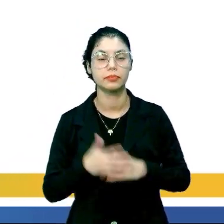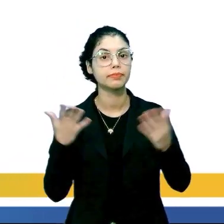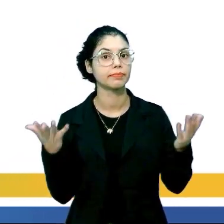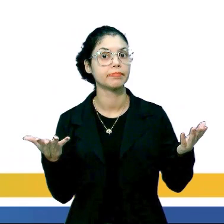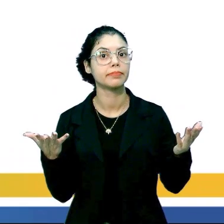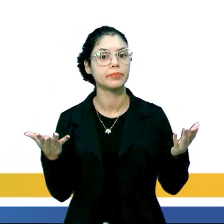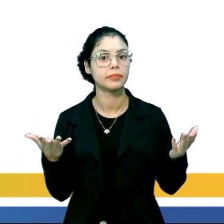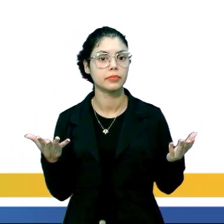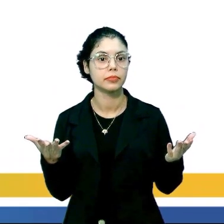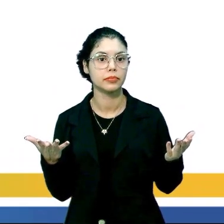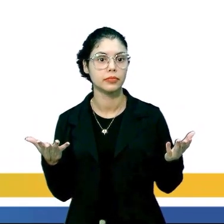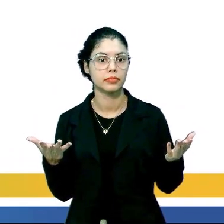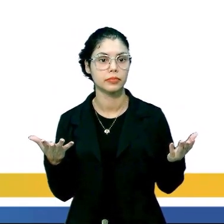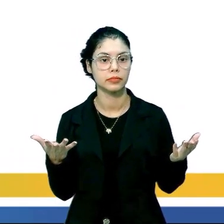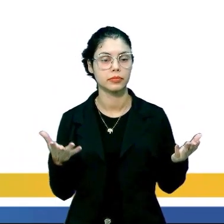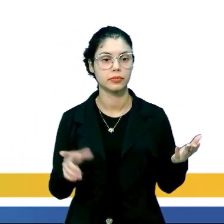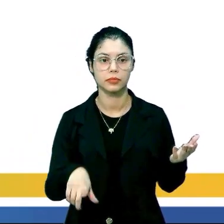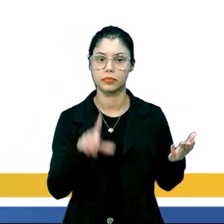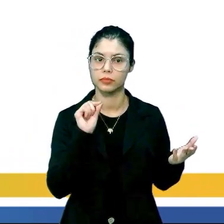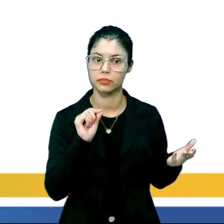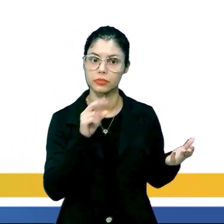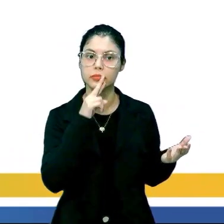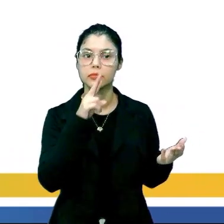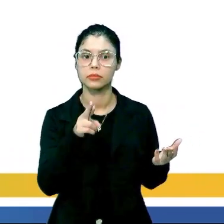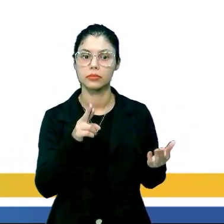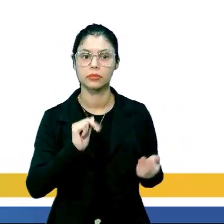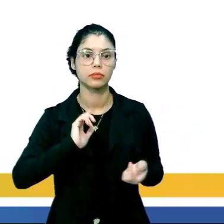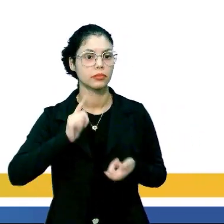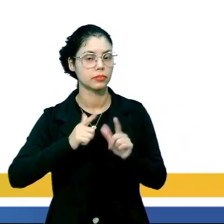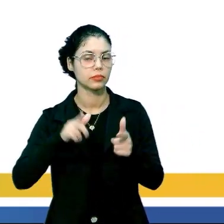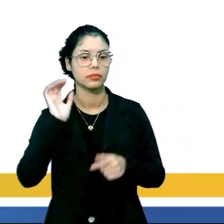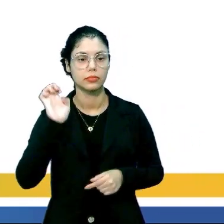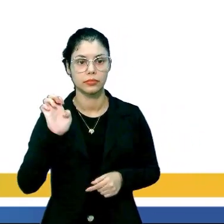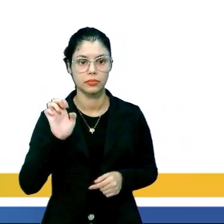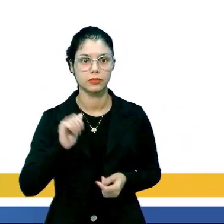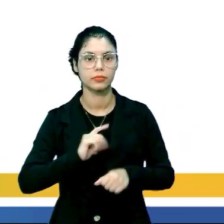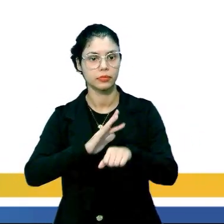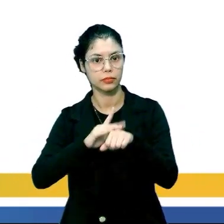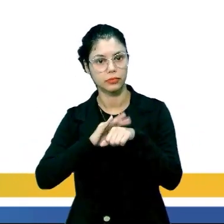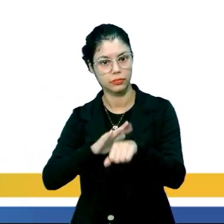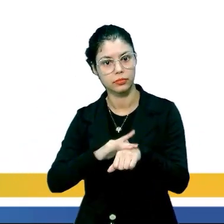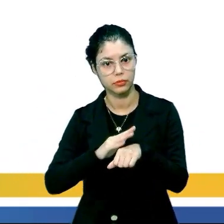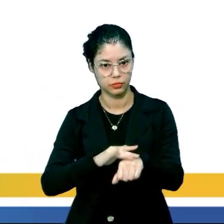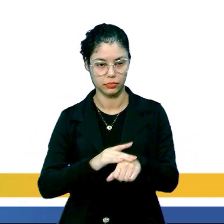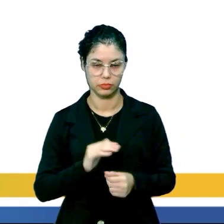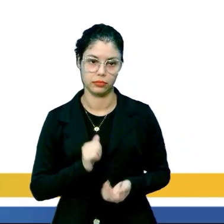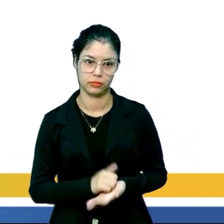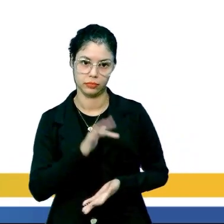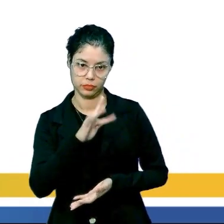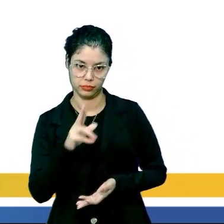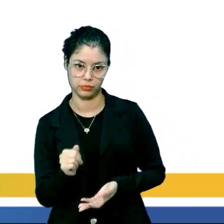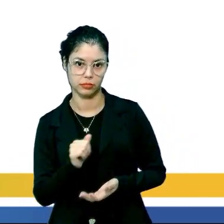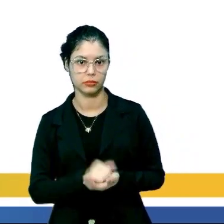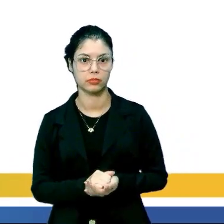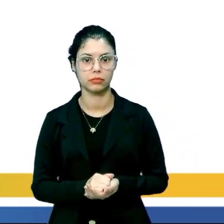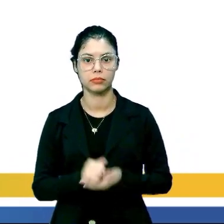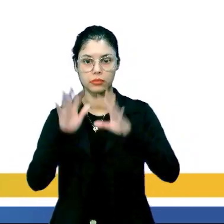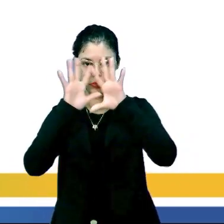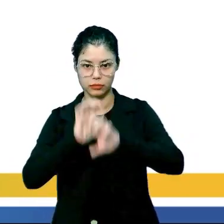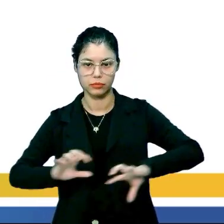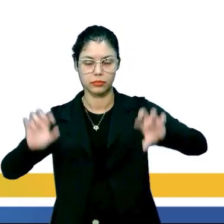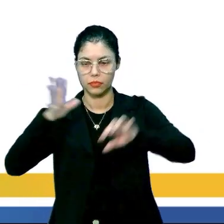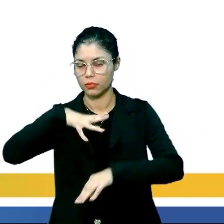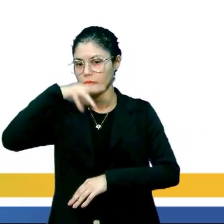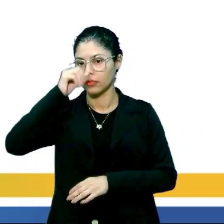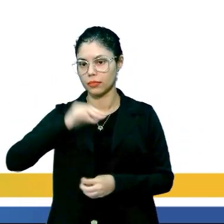aí? A alternativa correta é a alternativa E, né, pessoal? A doença afeta a tomada de